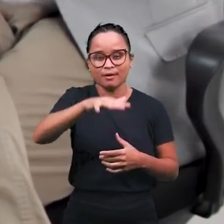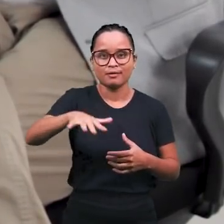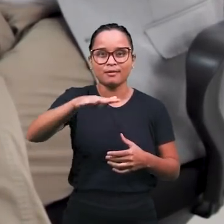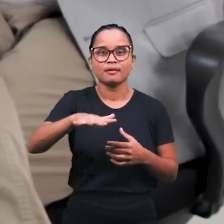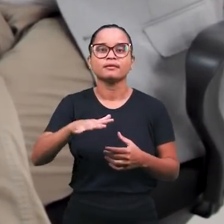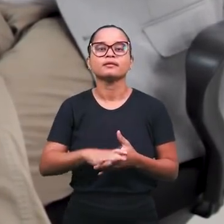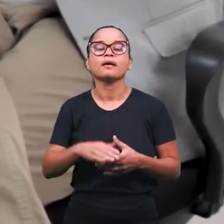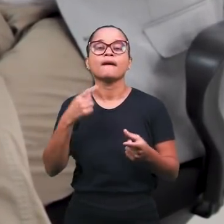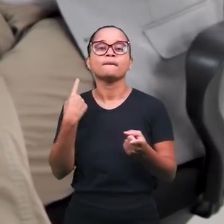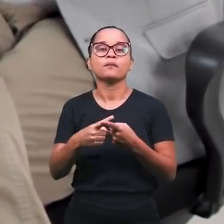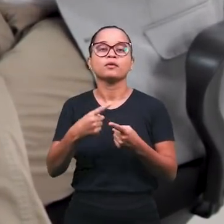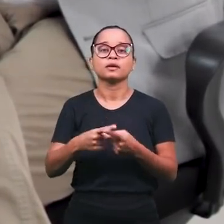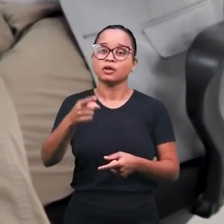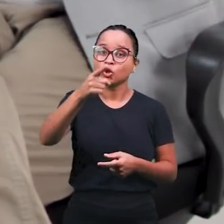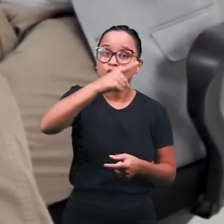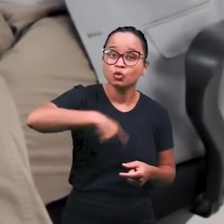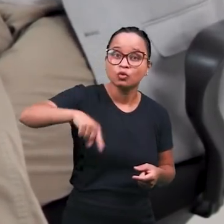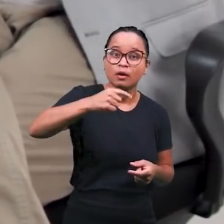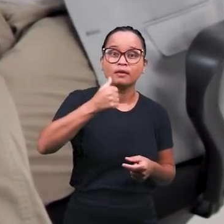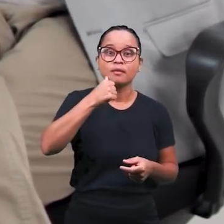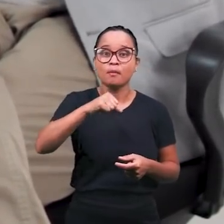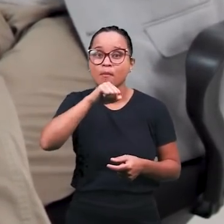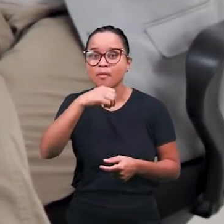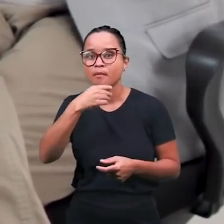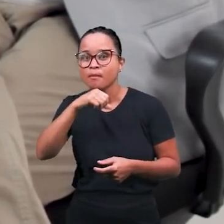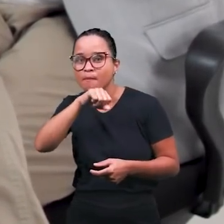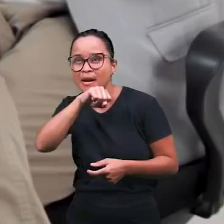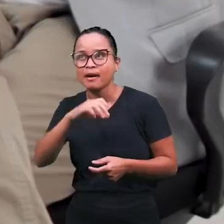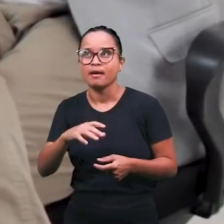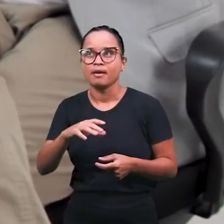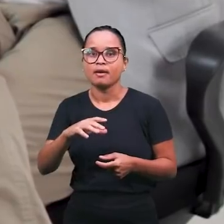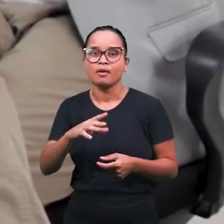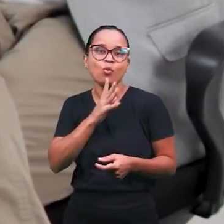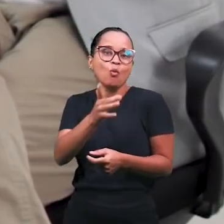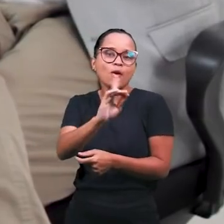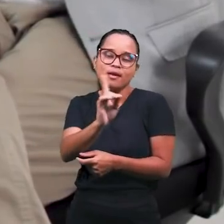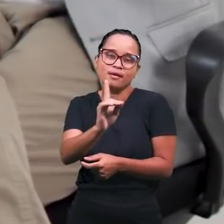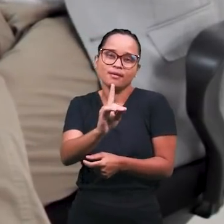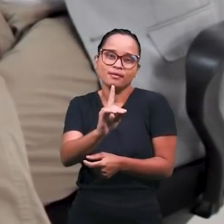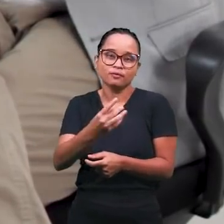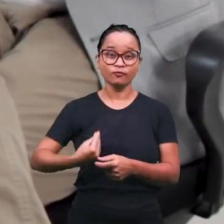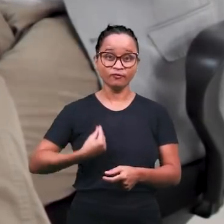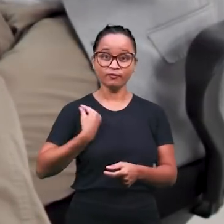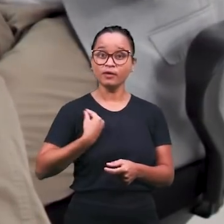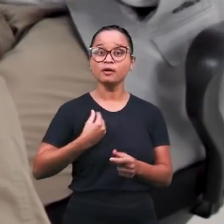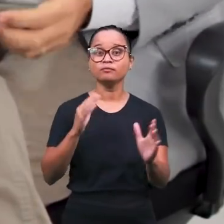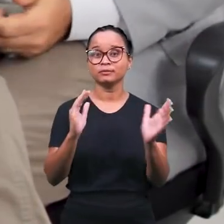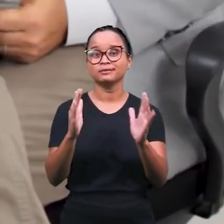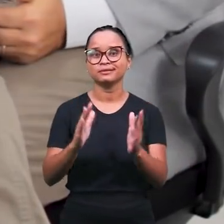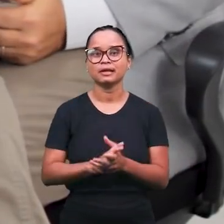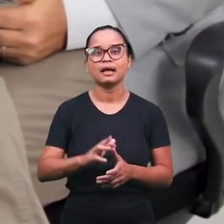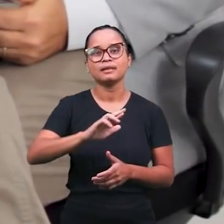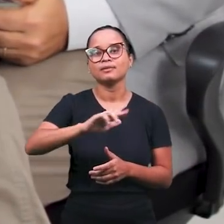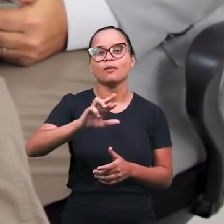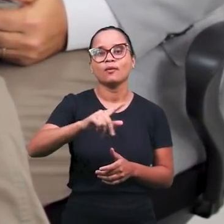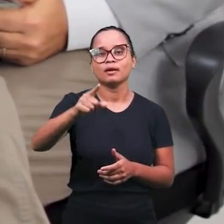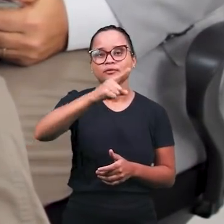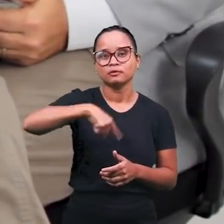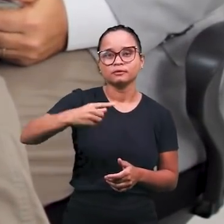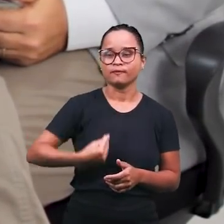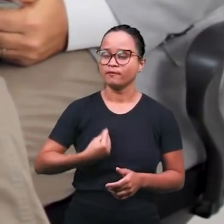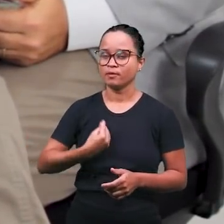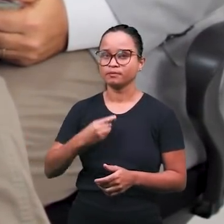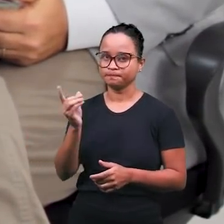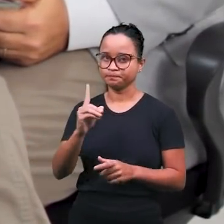terreno é exatamente o fato de nós não termos passado por ele. Exatamente. A gente não viveu essa realidade. Não foi uma geração